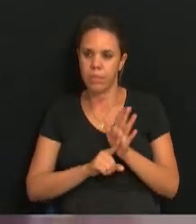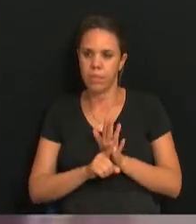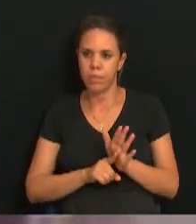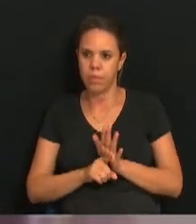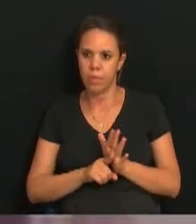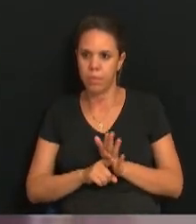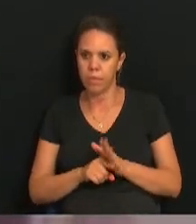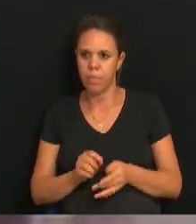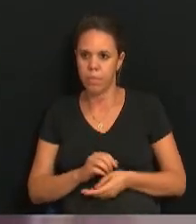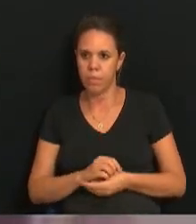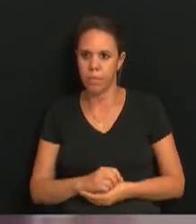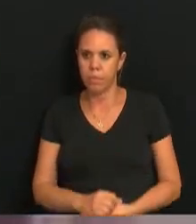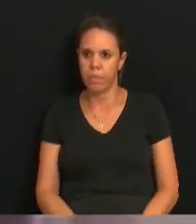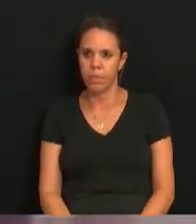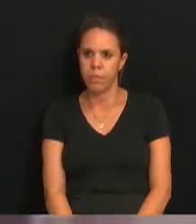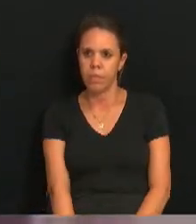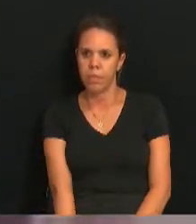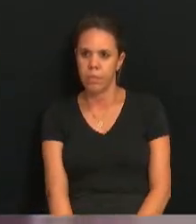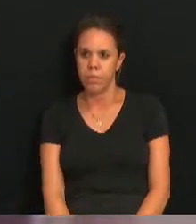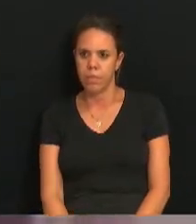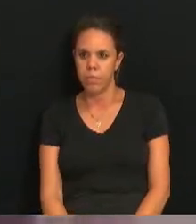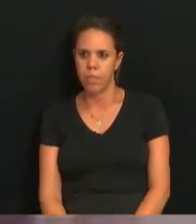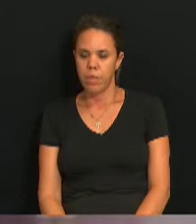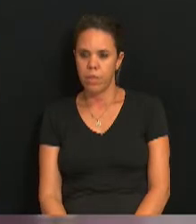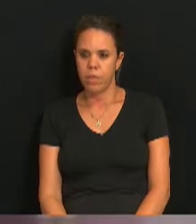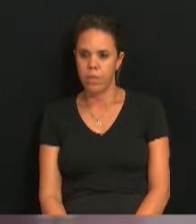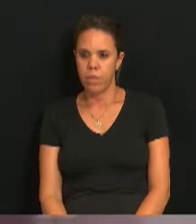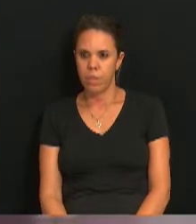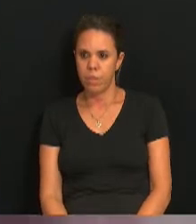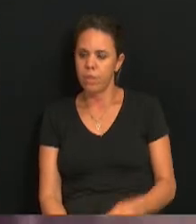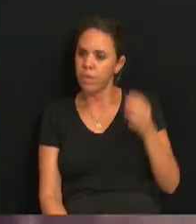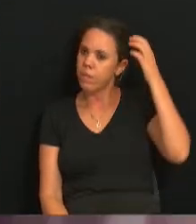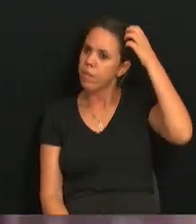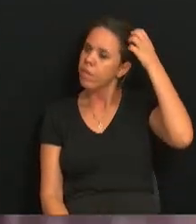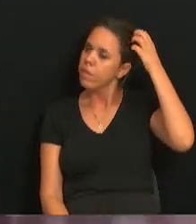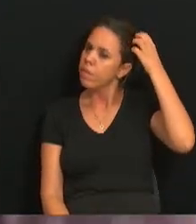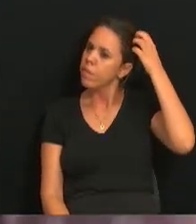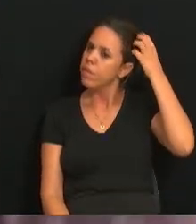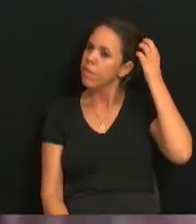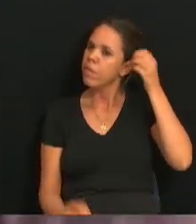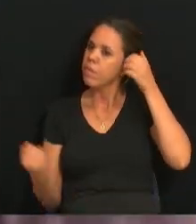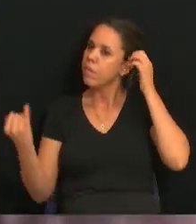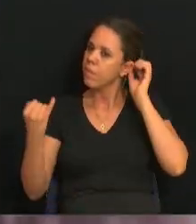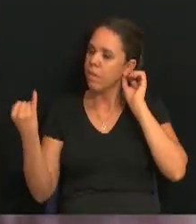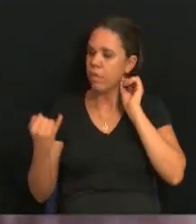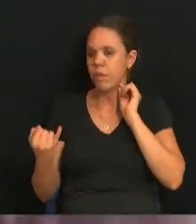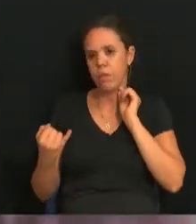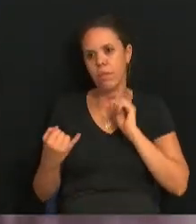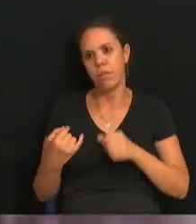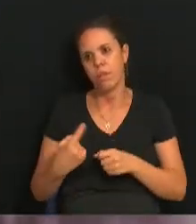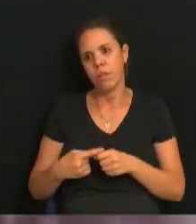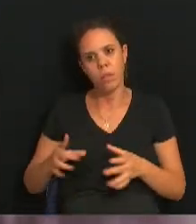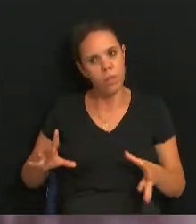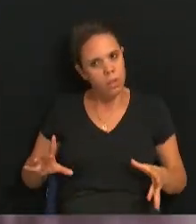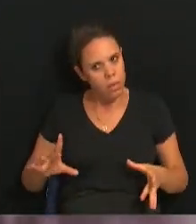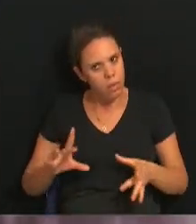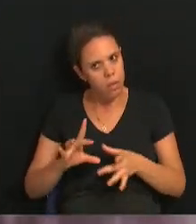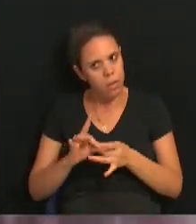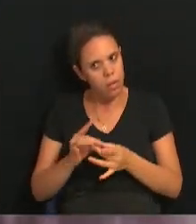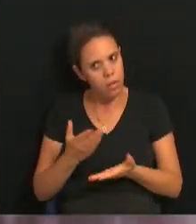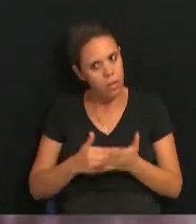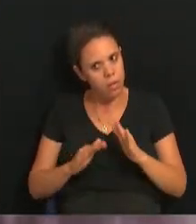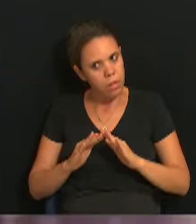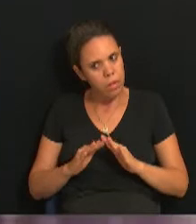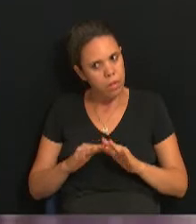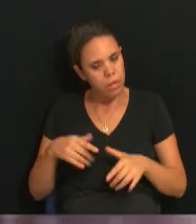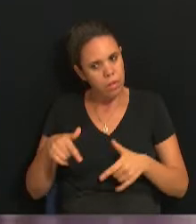prefeitura. E aí, acho que é importante falar que a gente sempre buscou esse vínculo com a comunidade escolar. Nosso